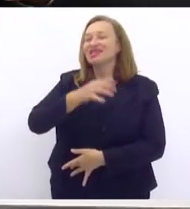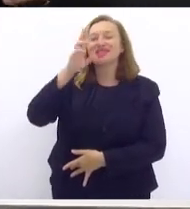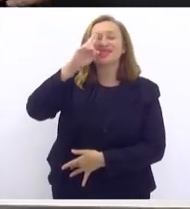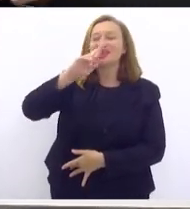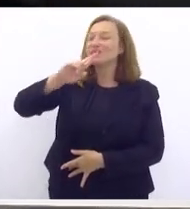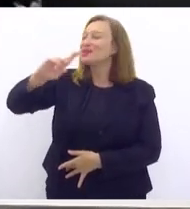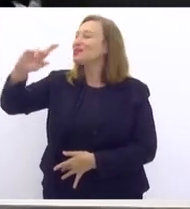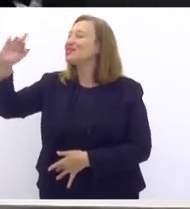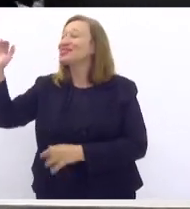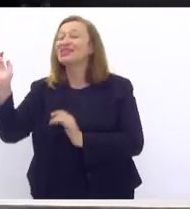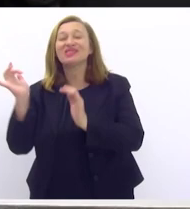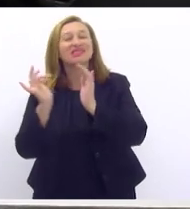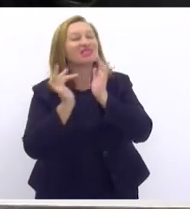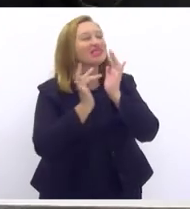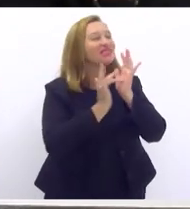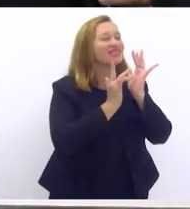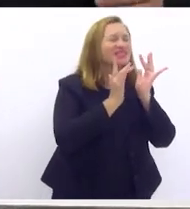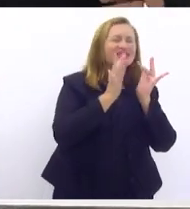Jesus.